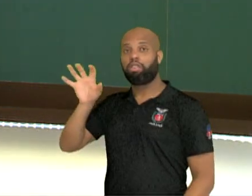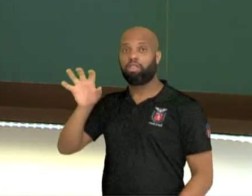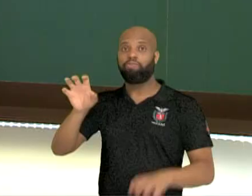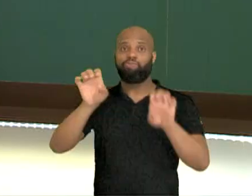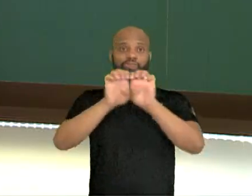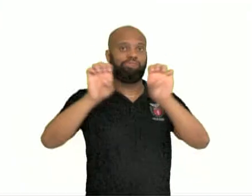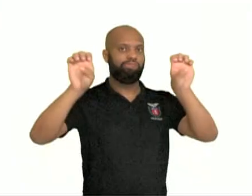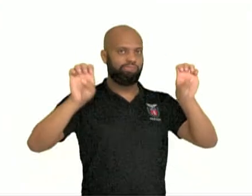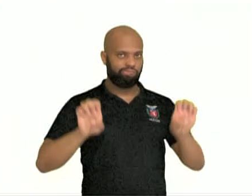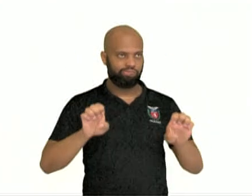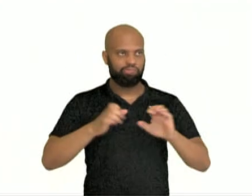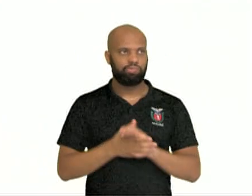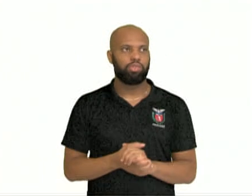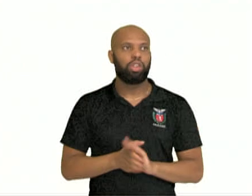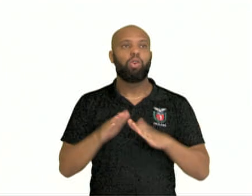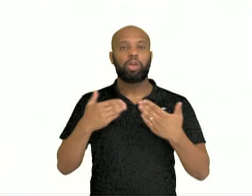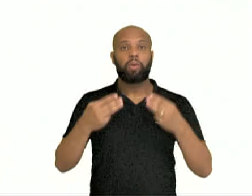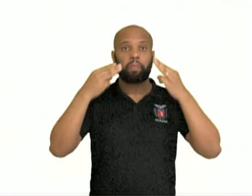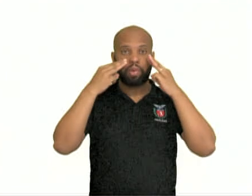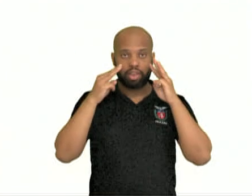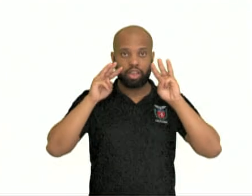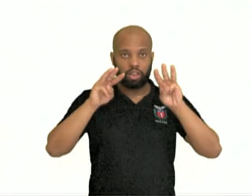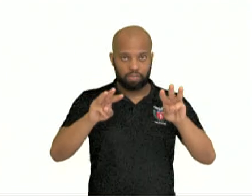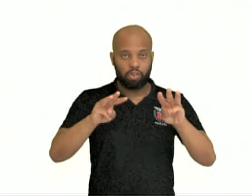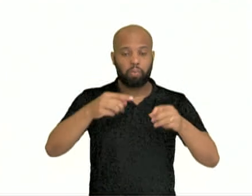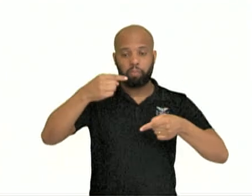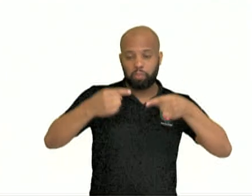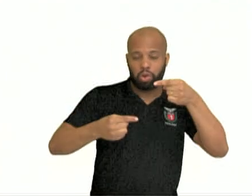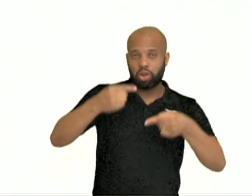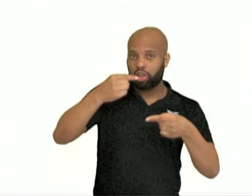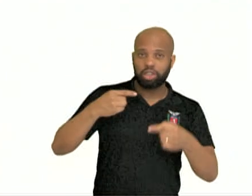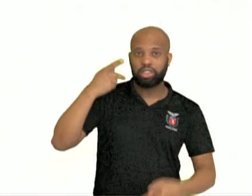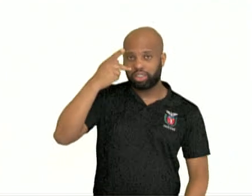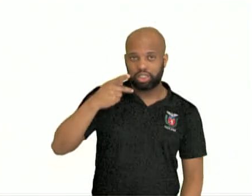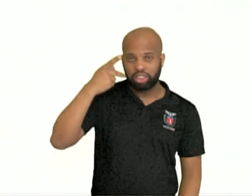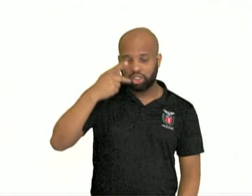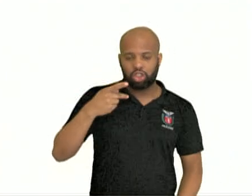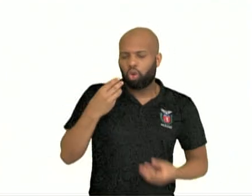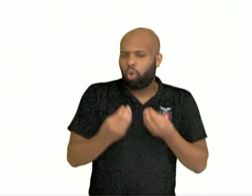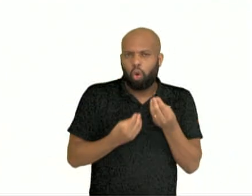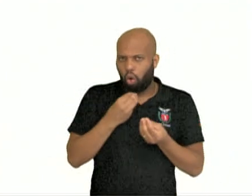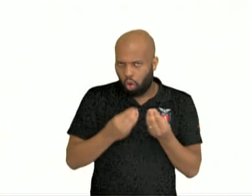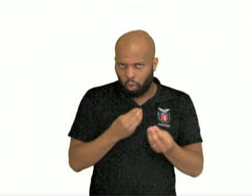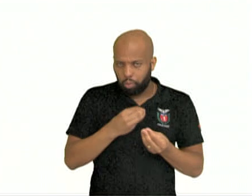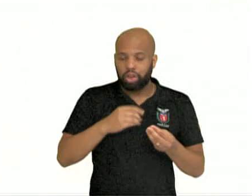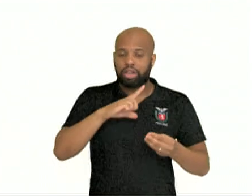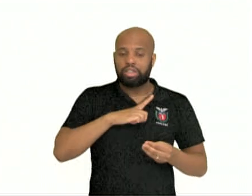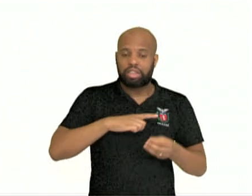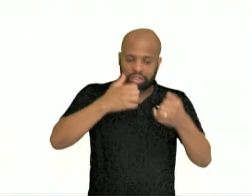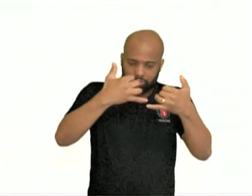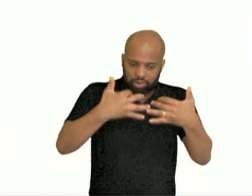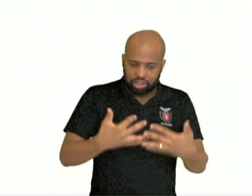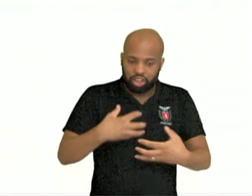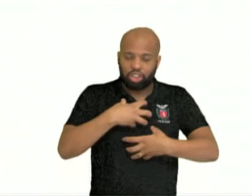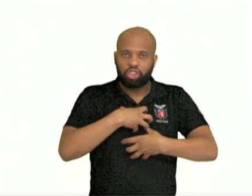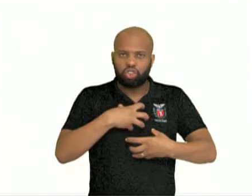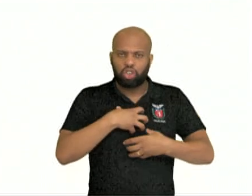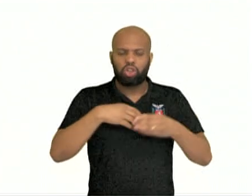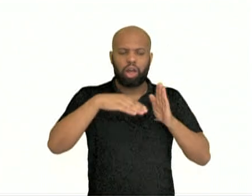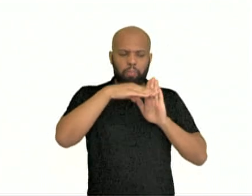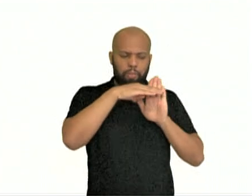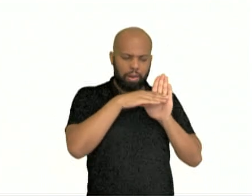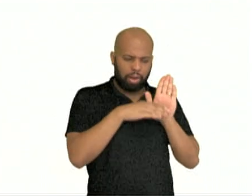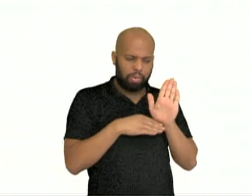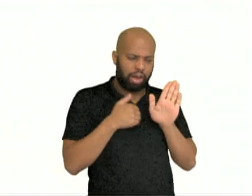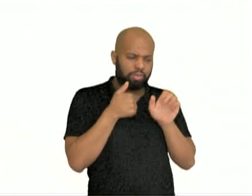aqui. Para Maquiavel, a política deve ser explicada de uma forma não